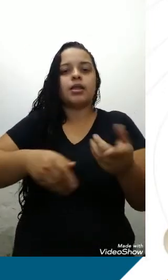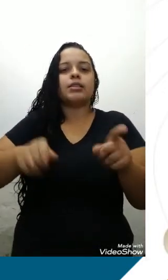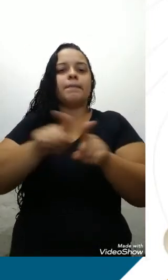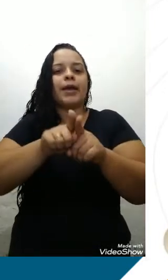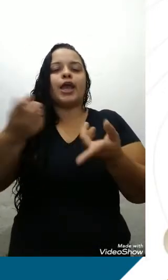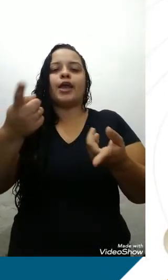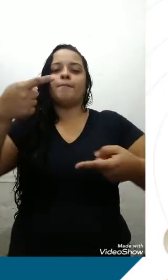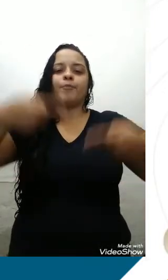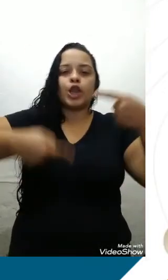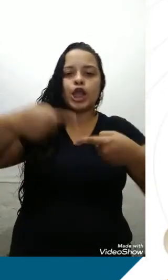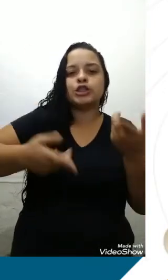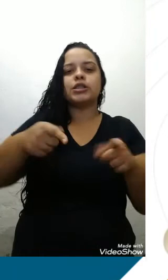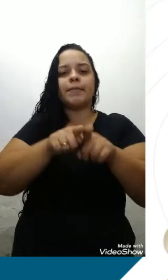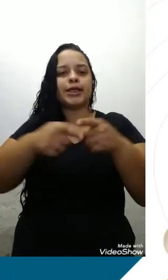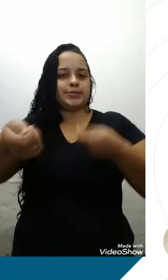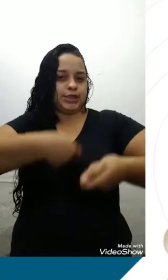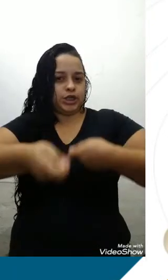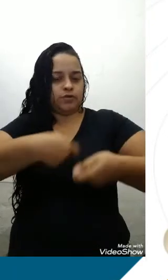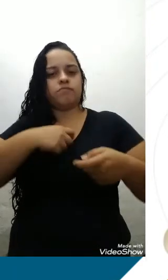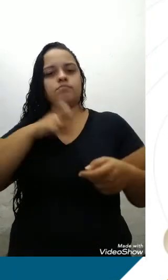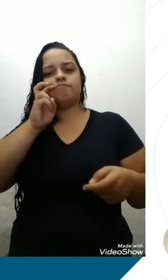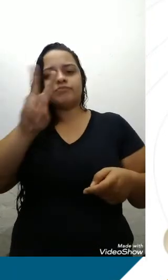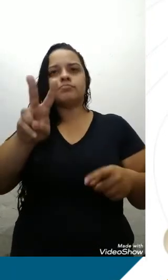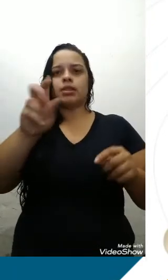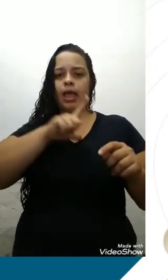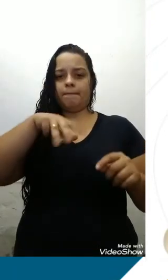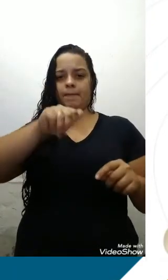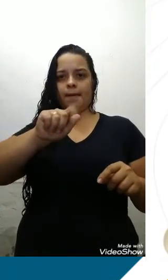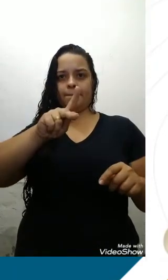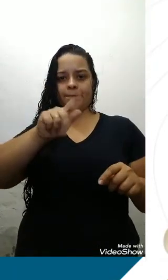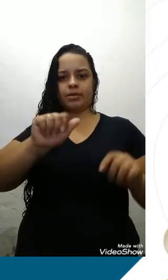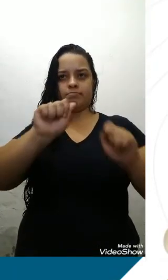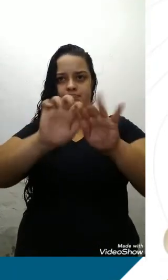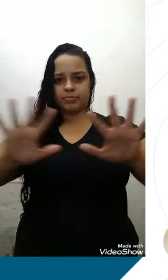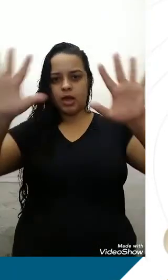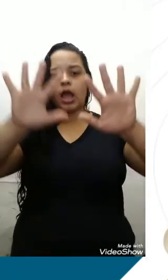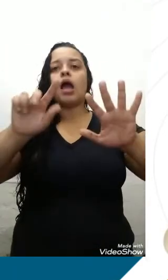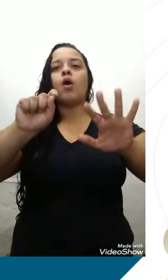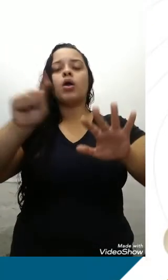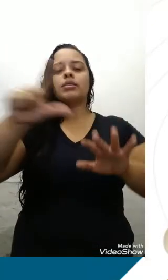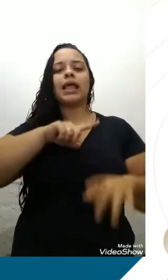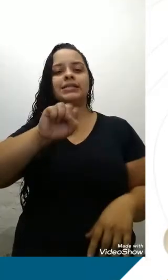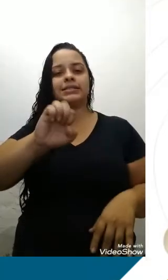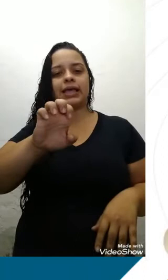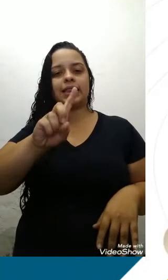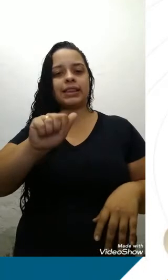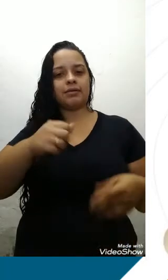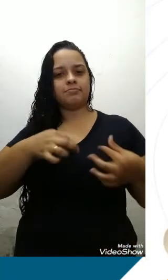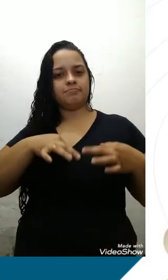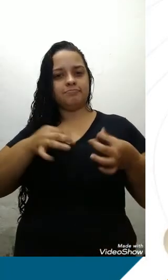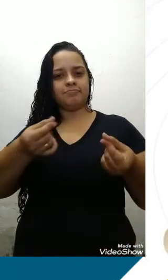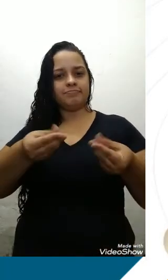estrutura política, administrativa. Eu coloquei o exemplo aí da Rota da Seda, que é um produto de